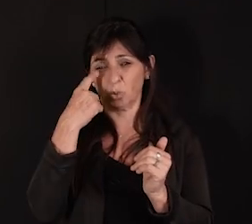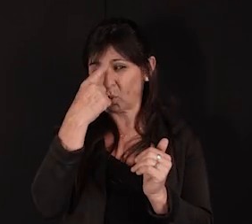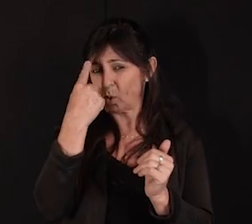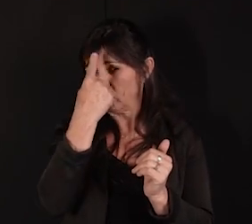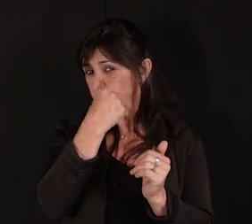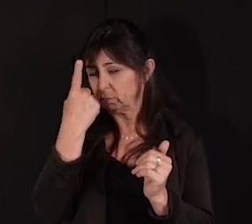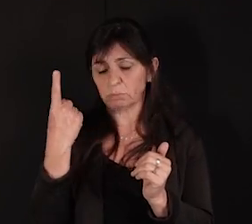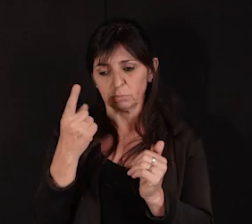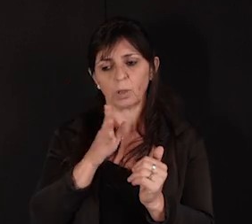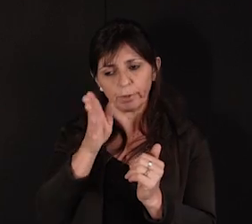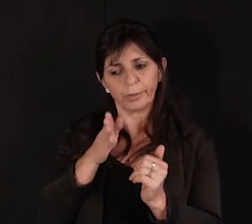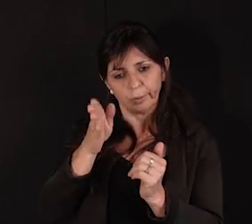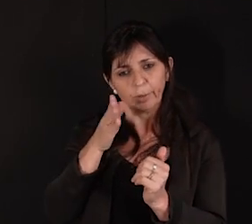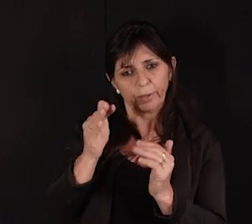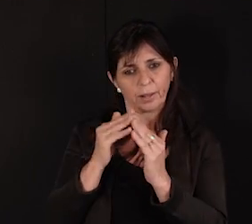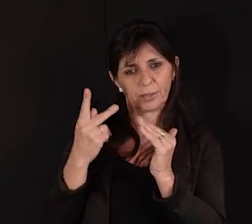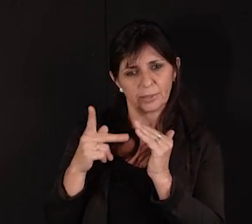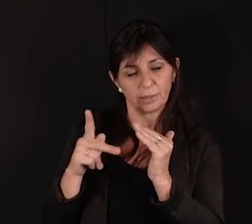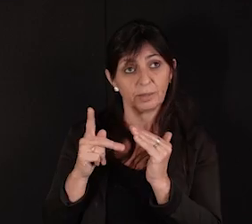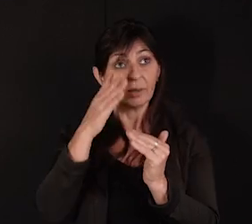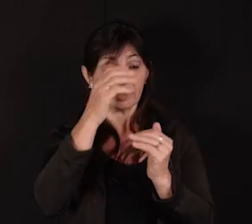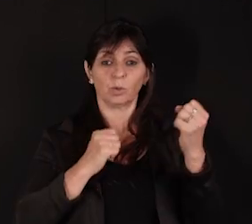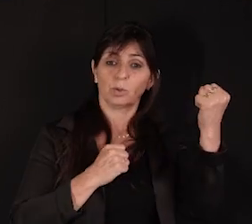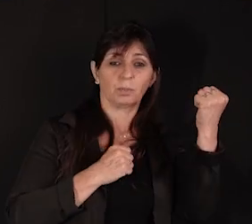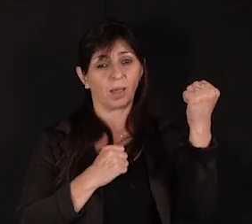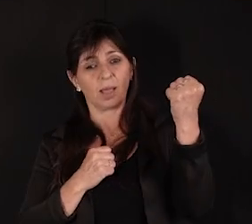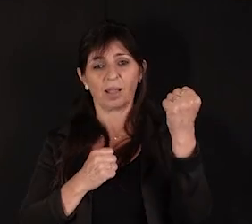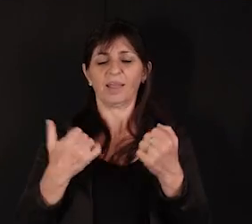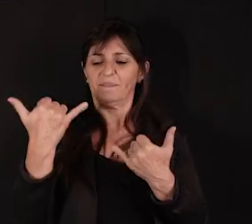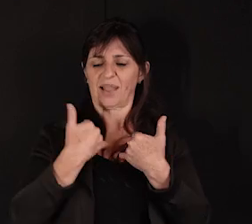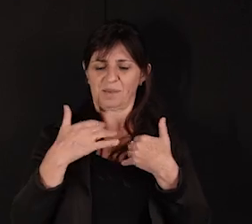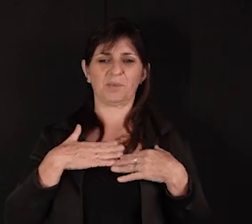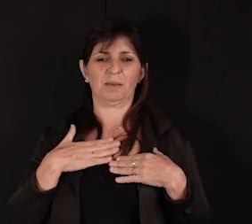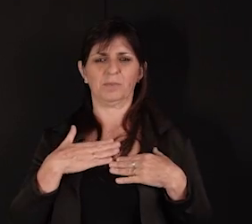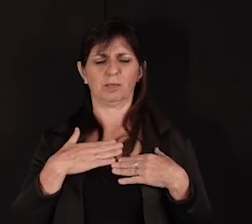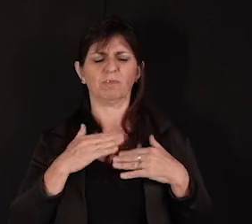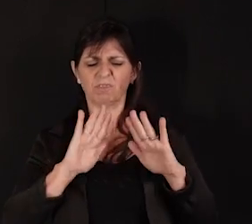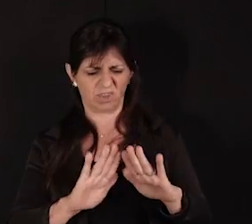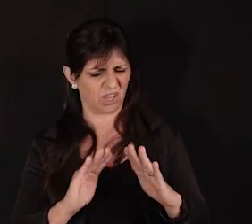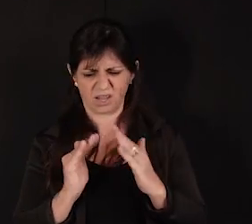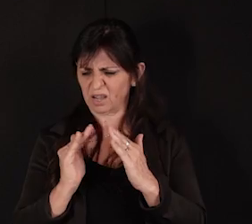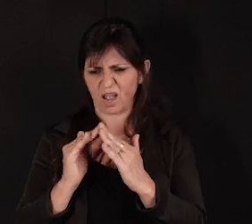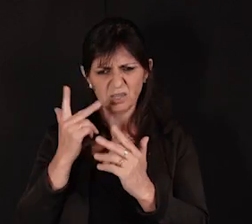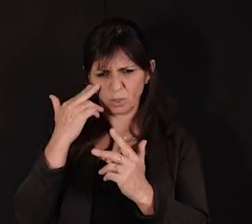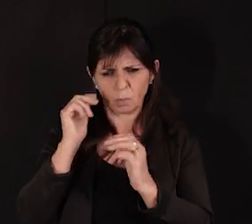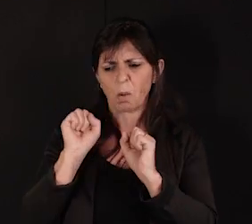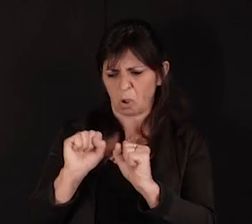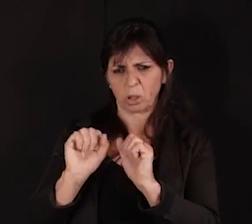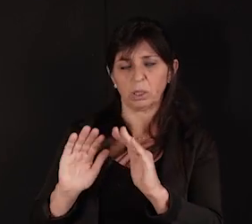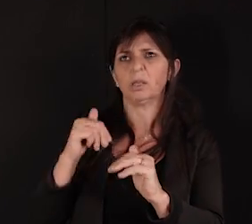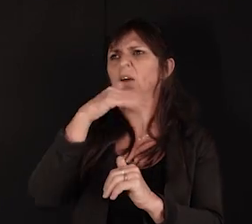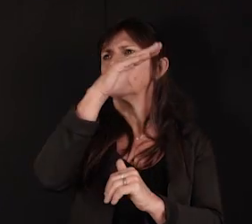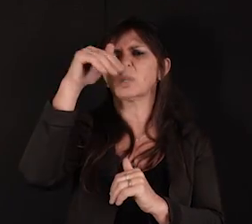dizia assim... Eles iam tocar os fandangos. Daí ele dizia, Varguinhas, fica à vontade, tá em casa, tá? E daí